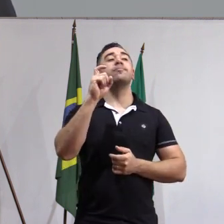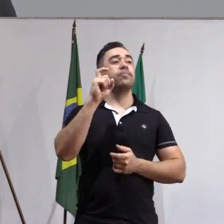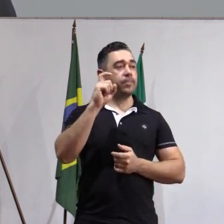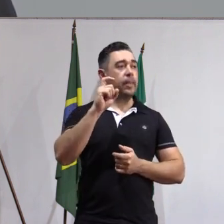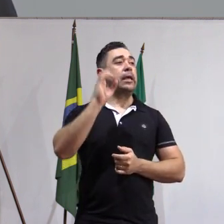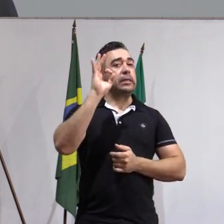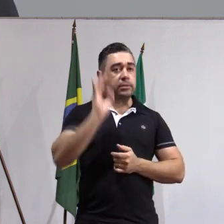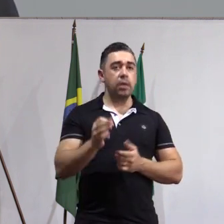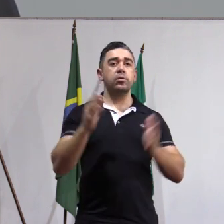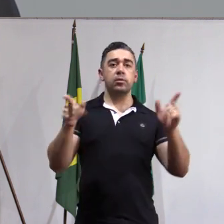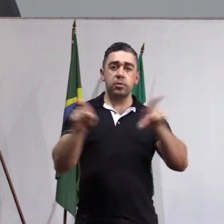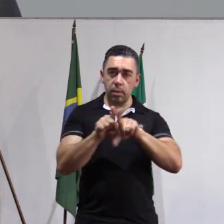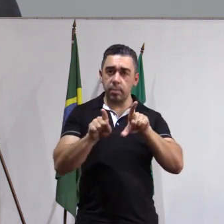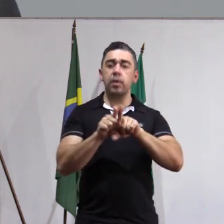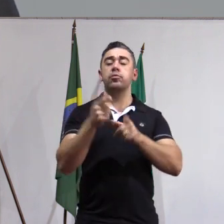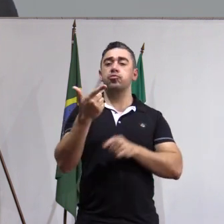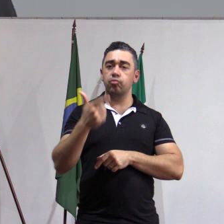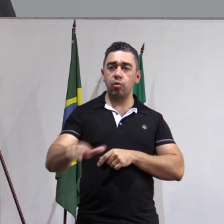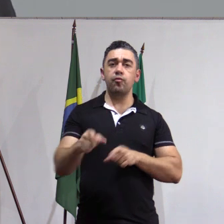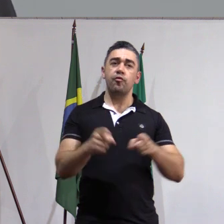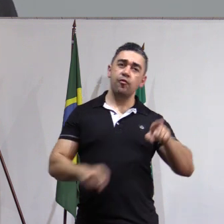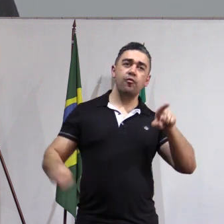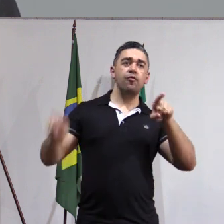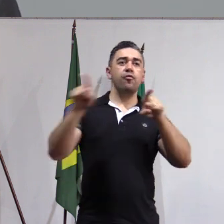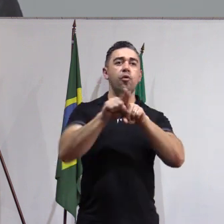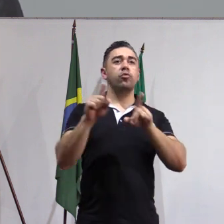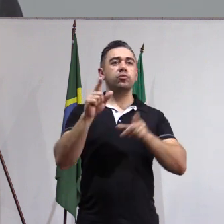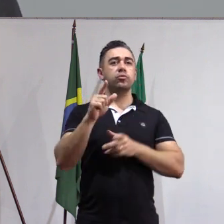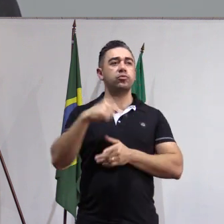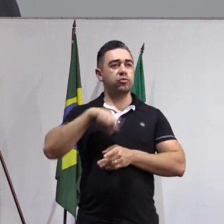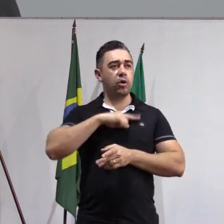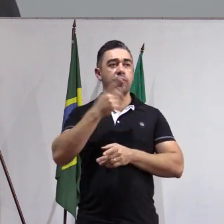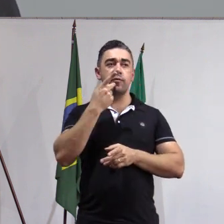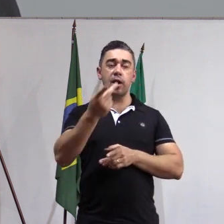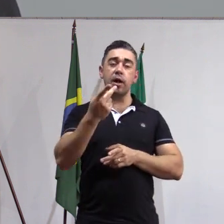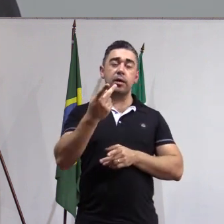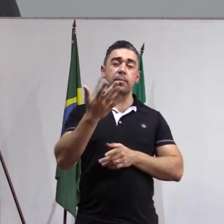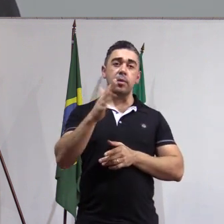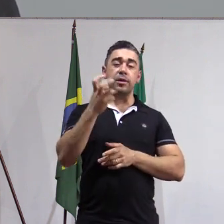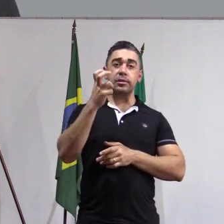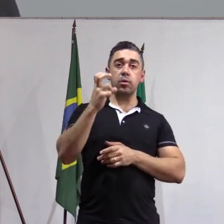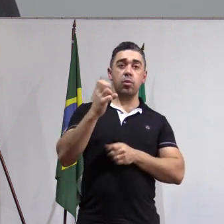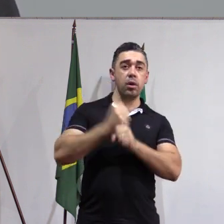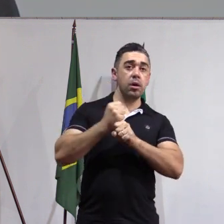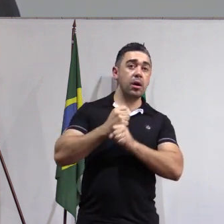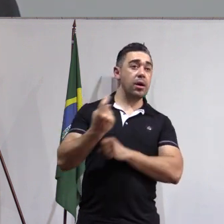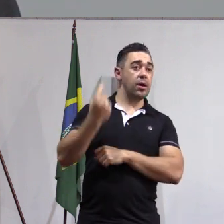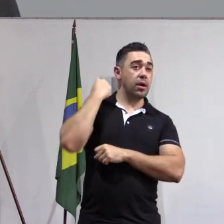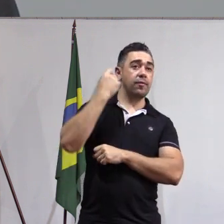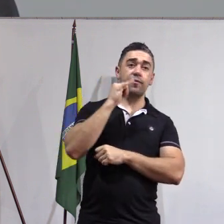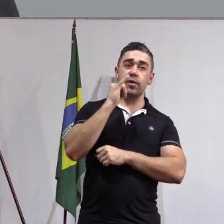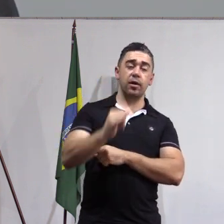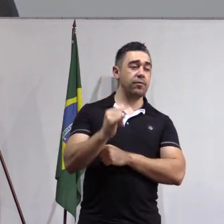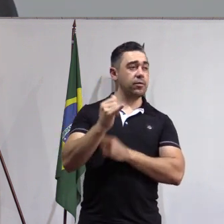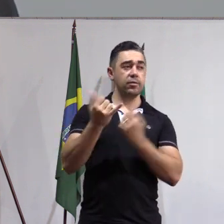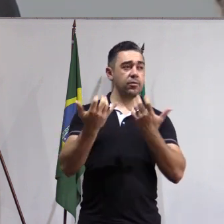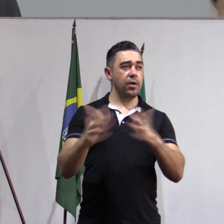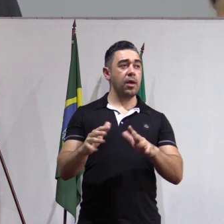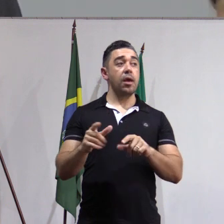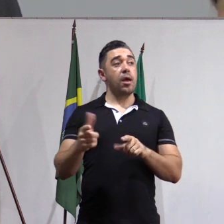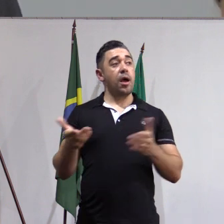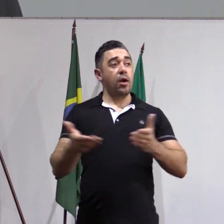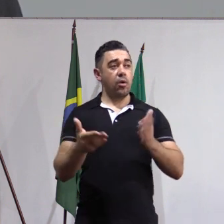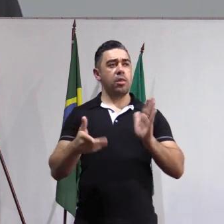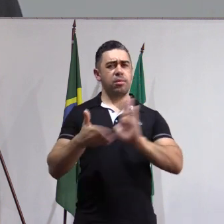exatamente isso que vem agora. Exatamente aquilo que nós dizíamos há 5 anos atrás. E agora nós temos